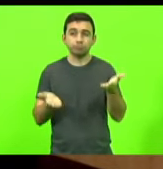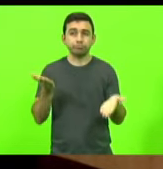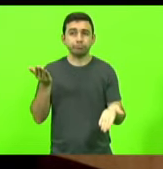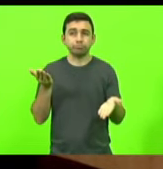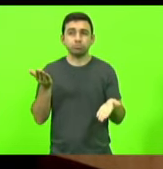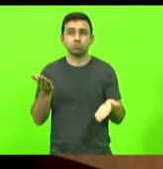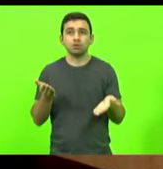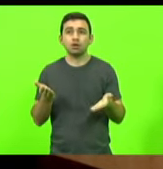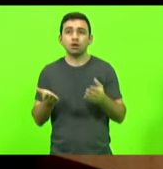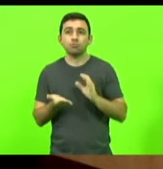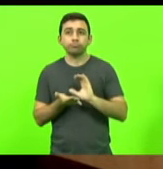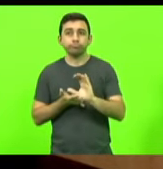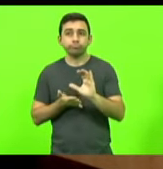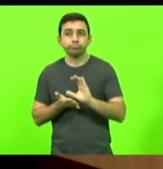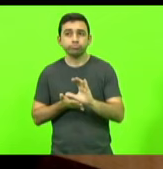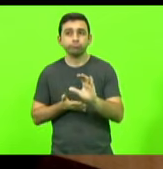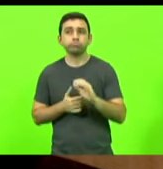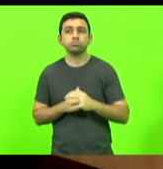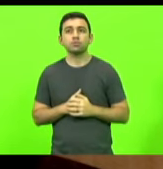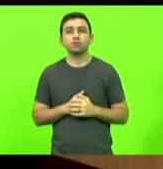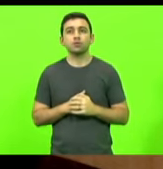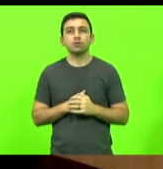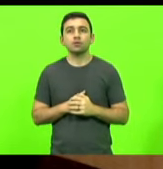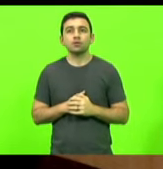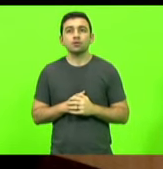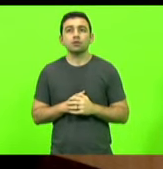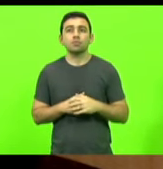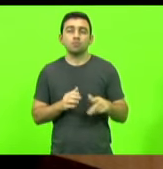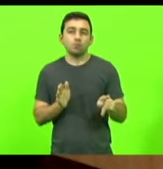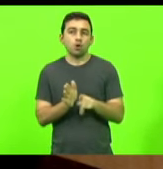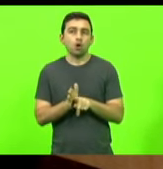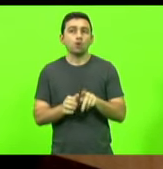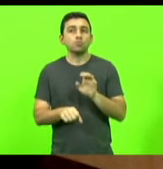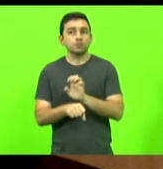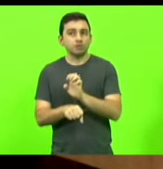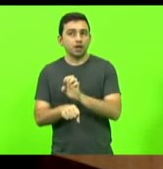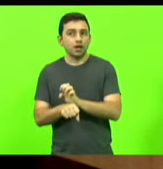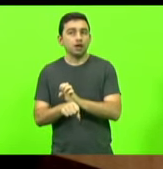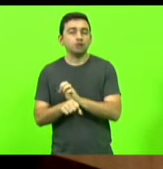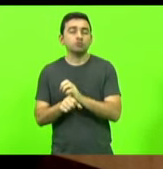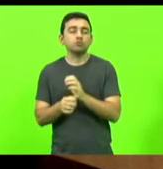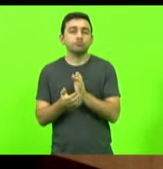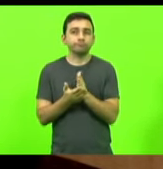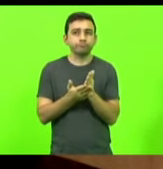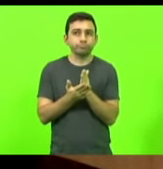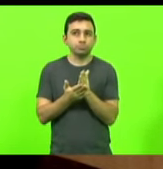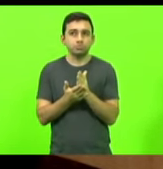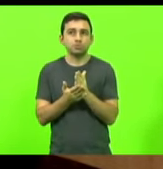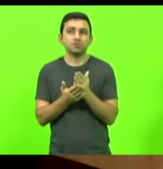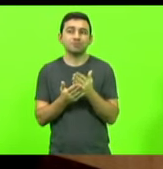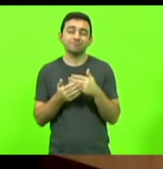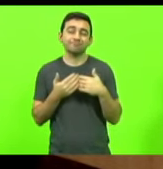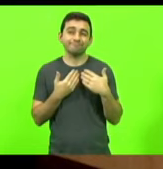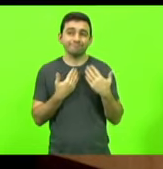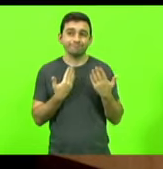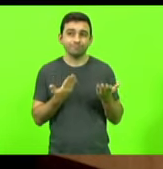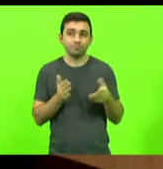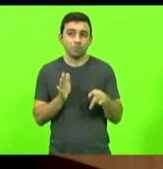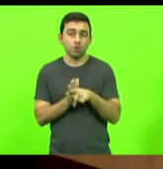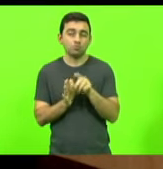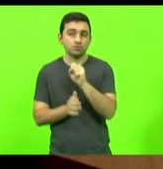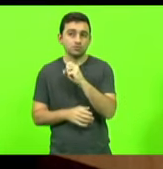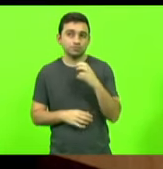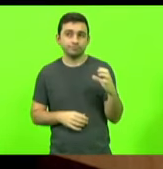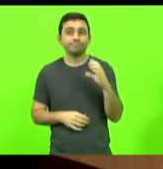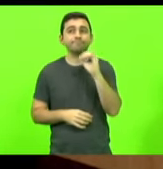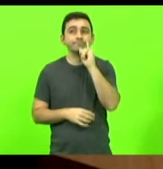de investimentos com os estados vizinhos de Santa Catarina, o que nos entristece muito,